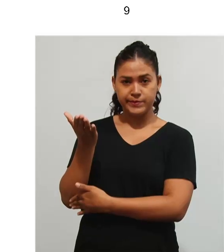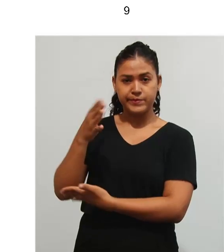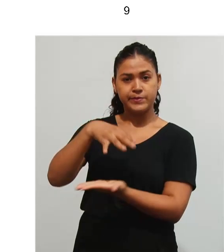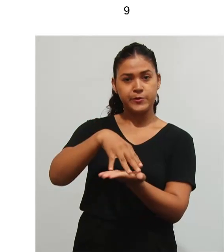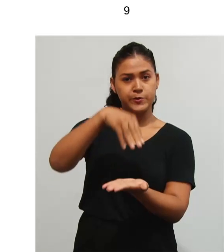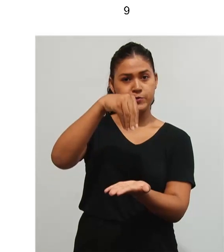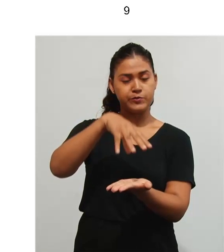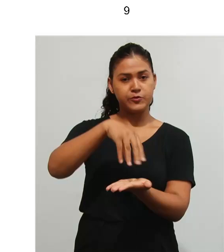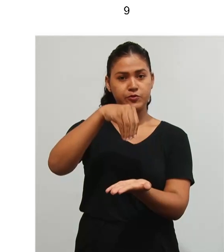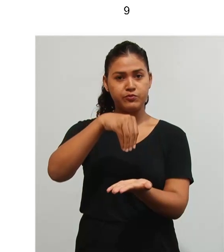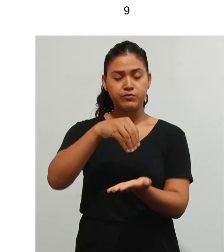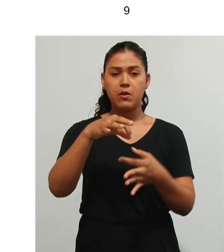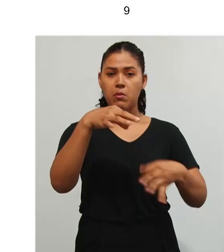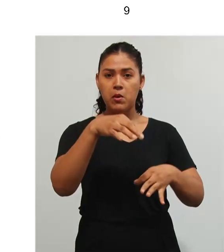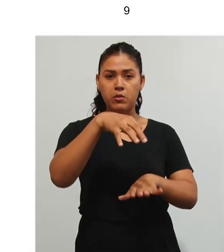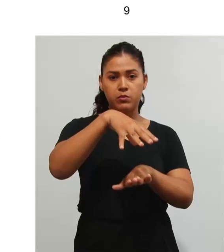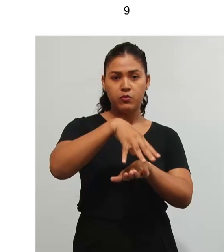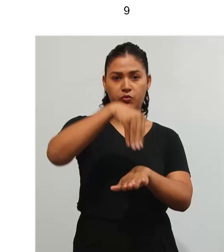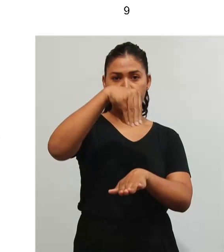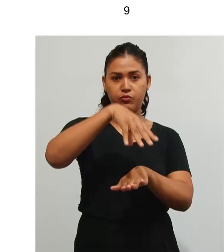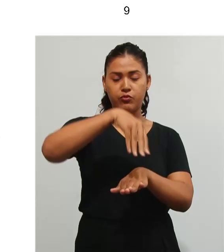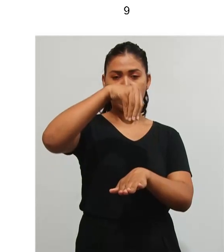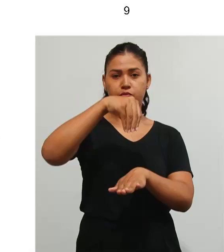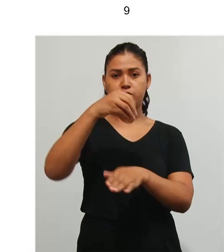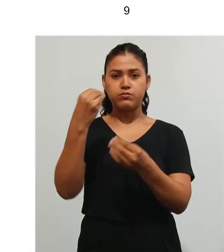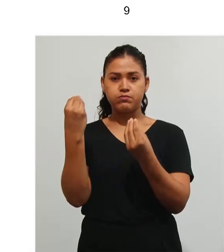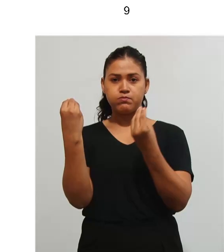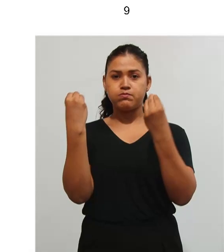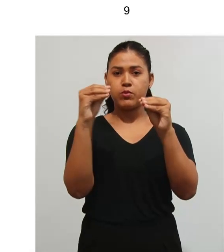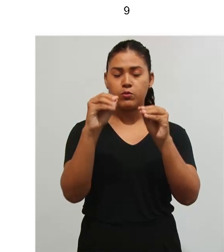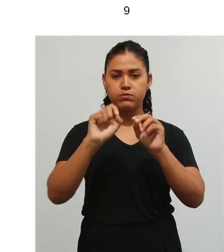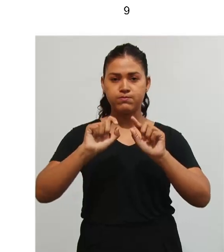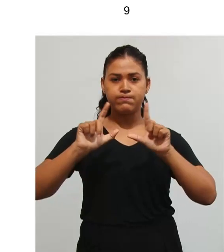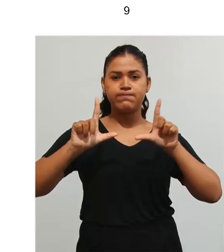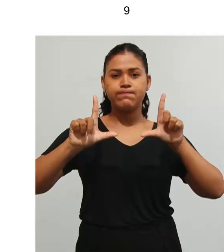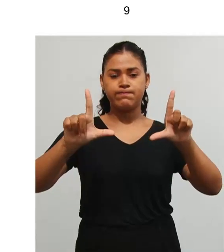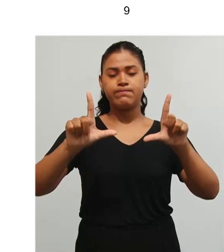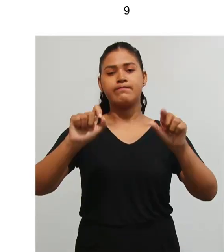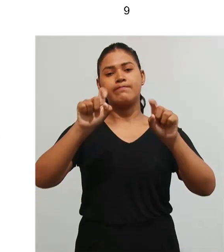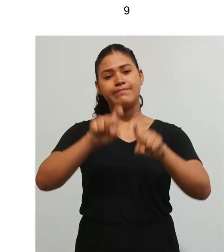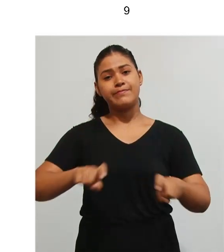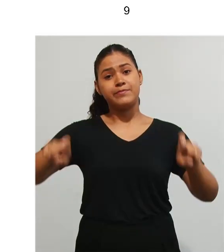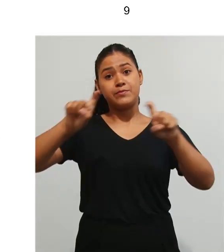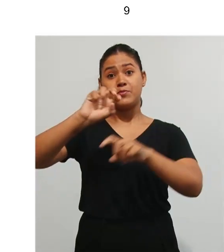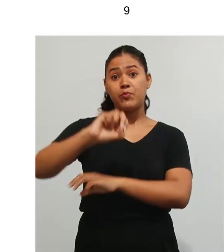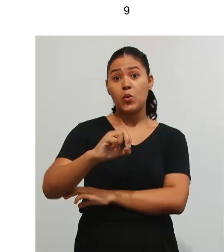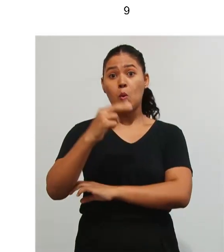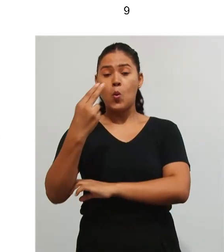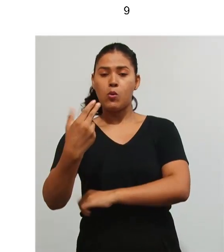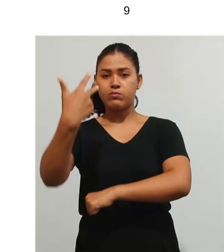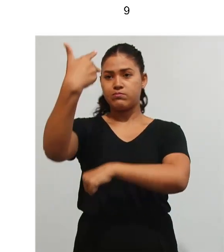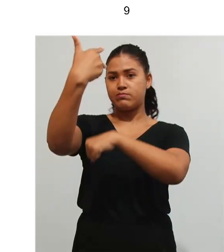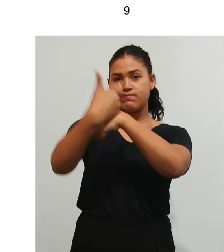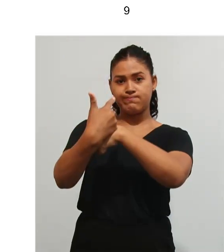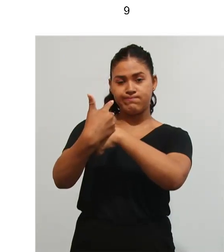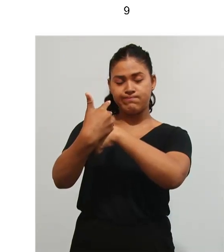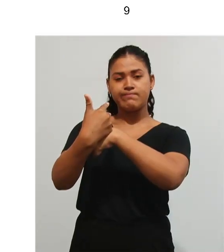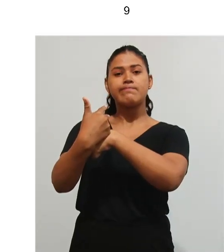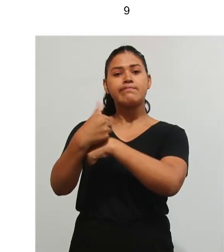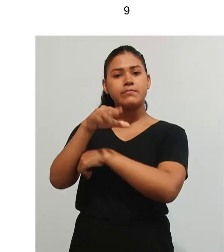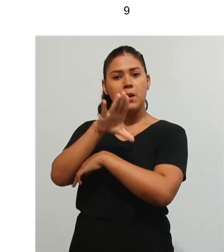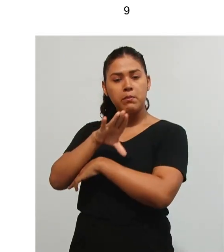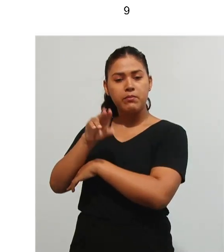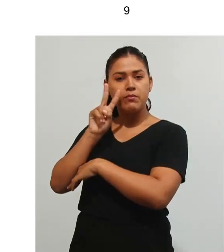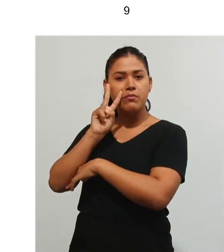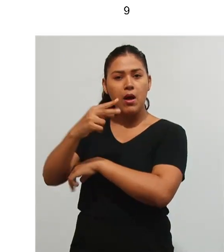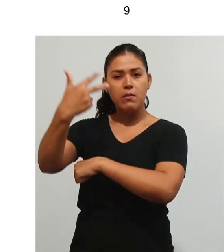para digitalizar um documento, uma nota fiscal ou algo do tipo. Ou por meio de uma webcam que está capturando a